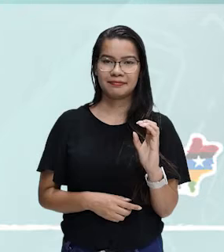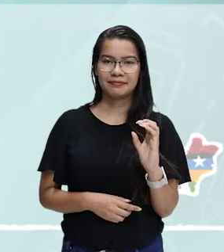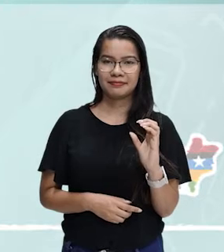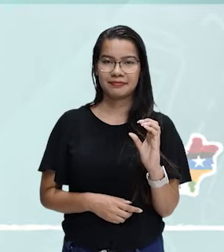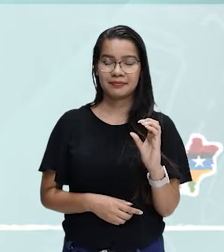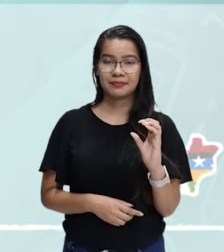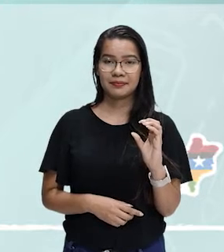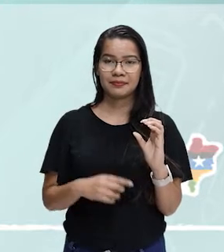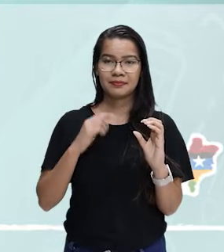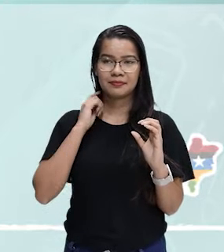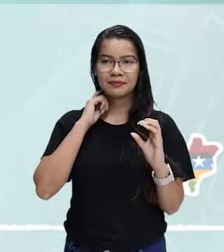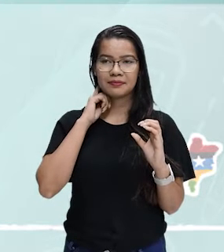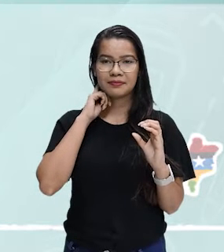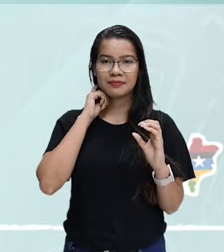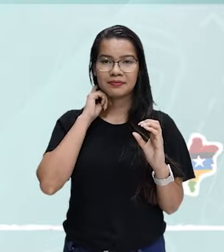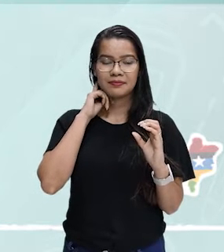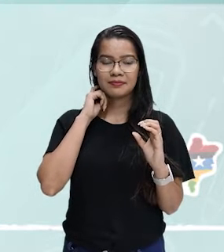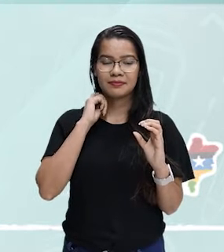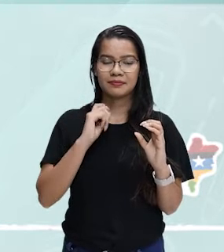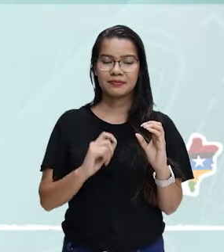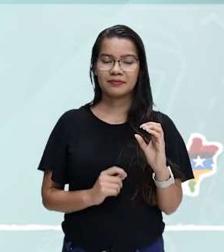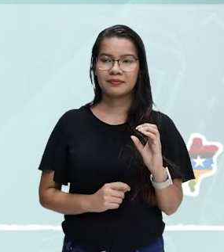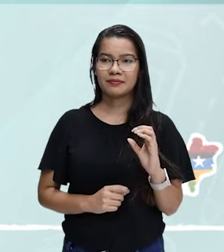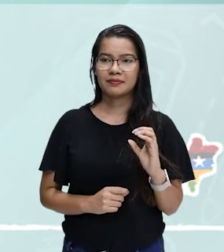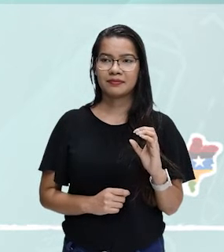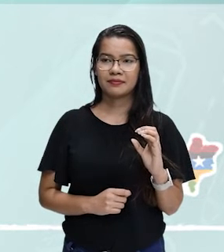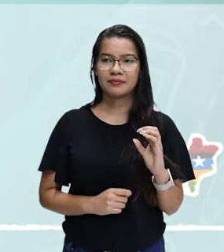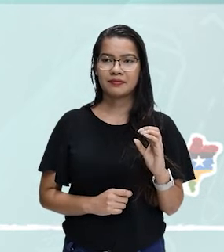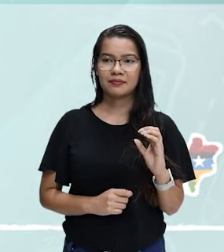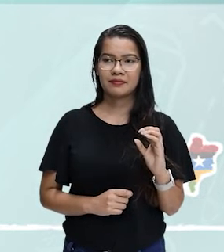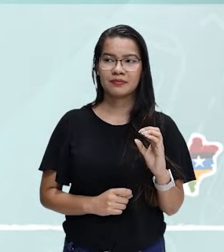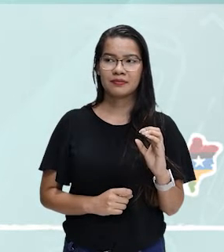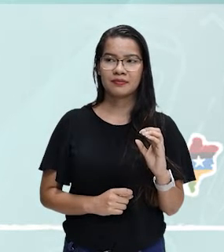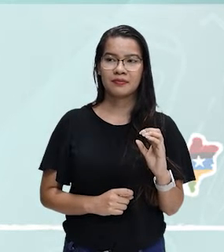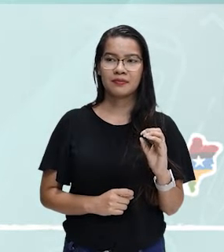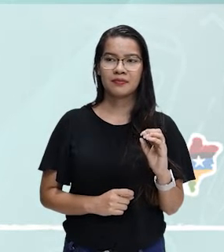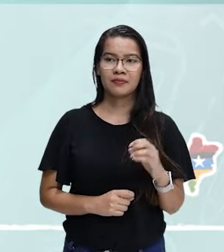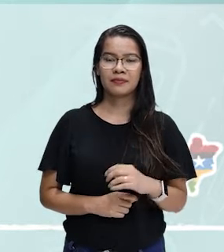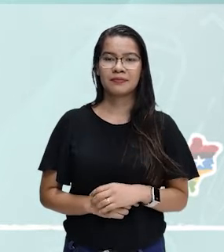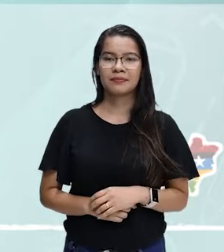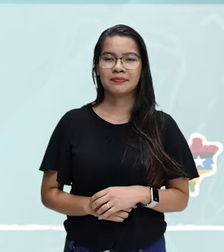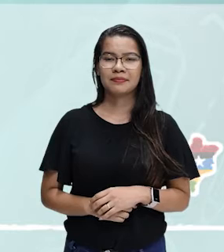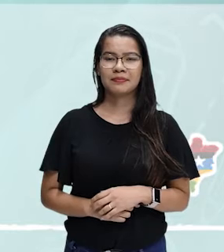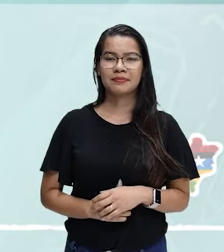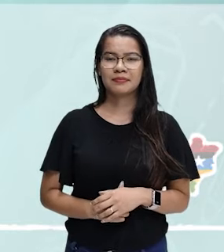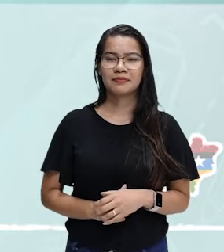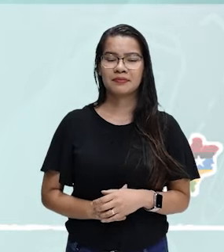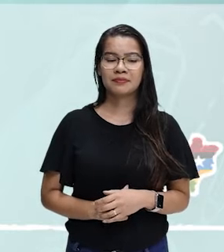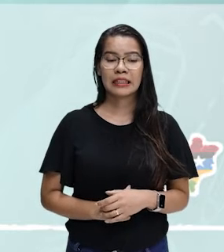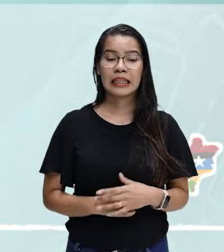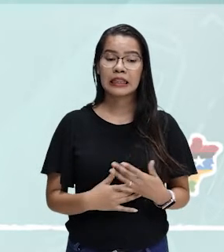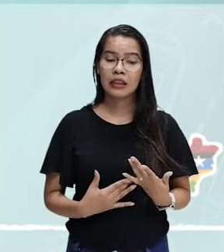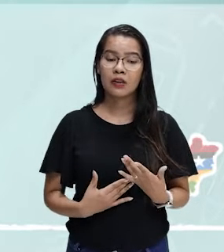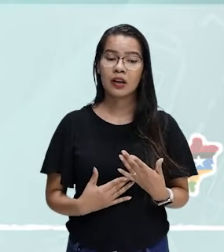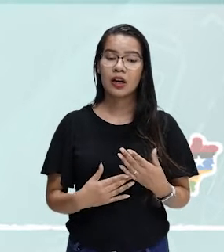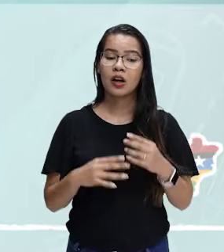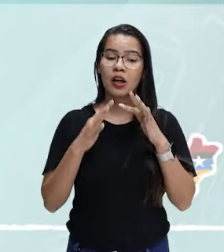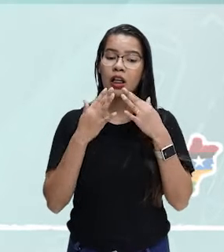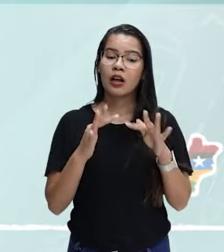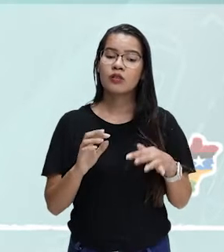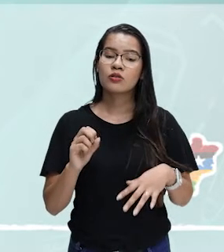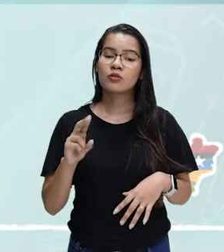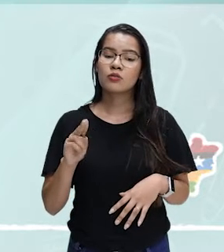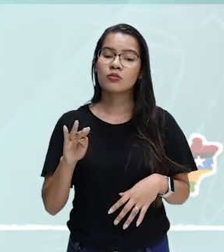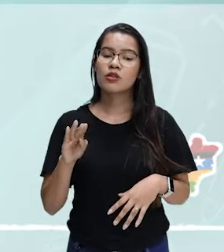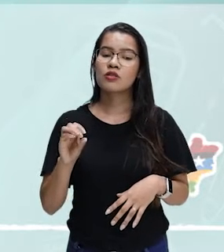é que te formes. Vamos logo colocando mais uma questão aí na sua tela. As orações subordinadas,